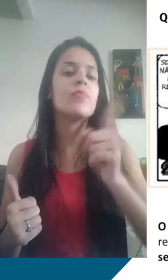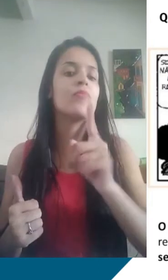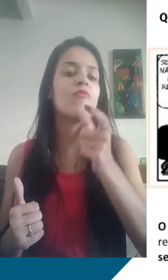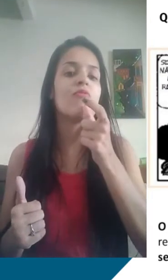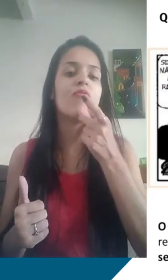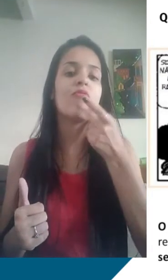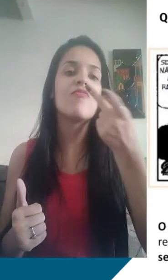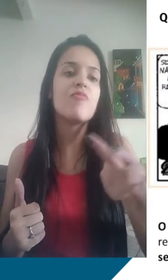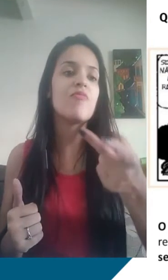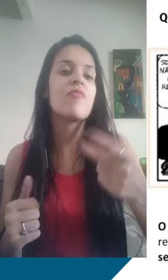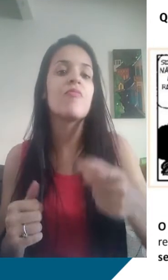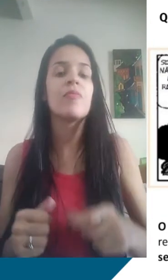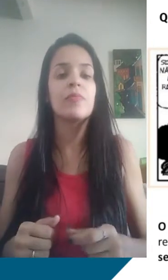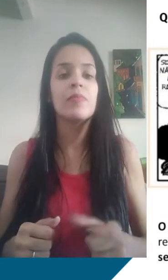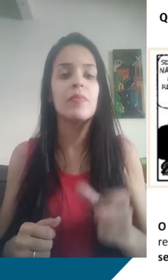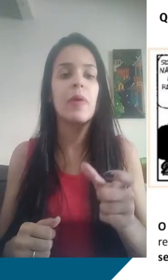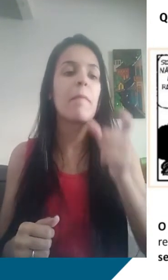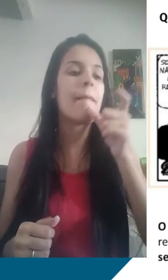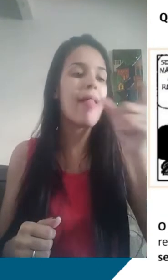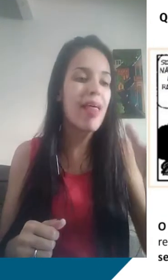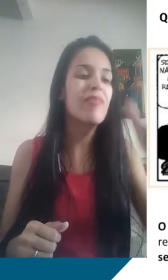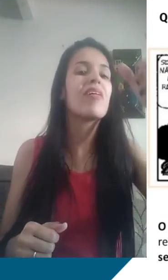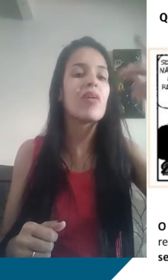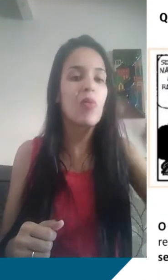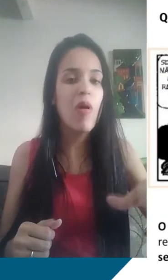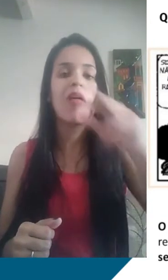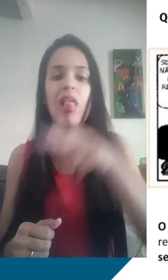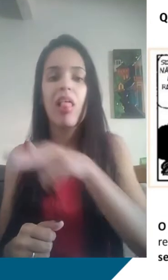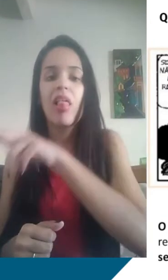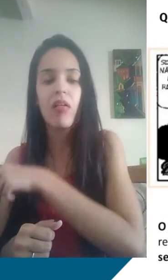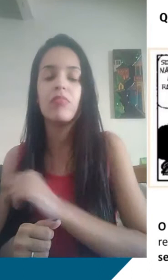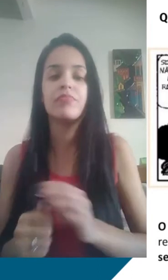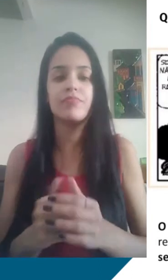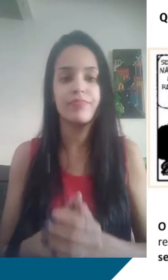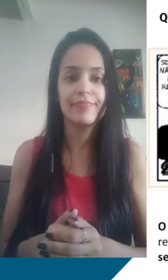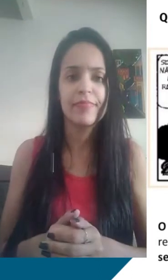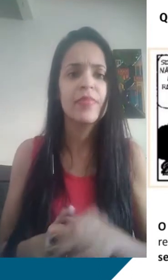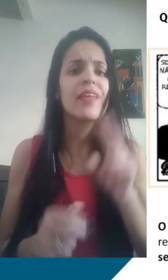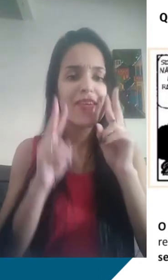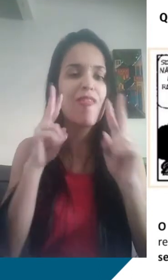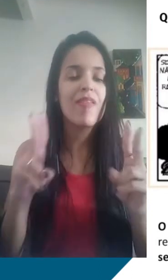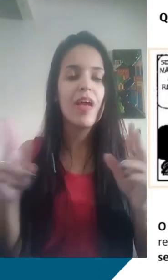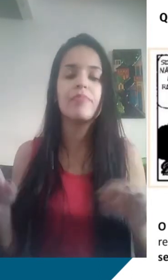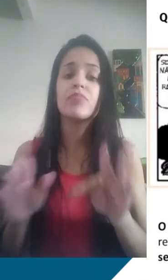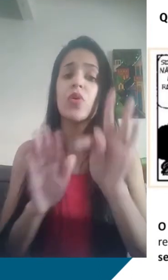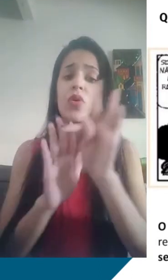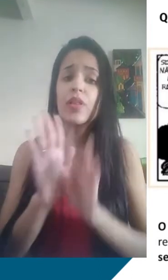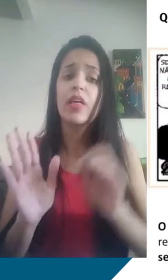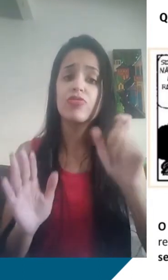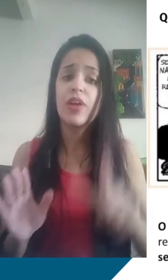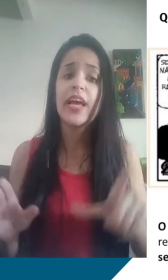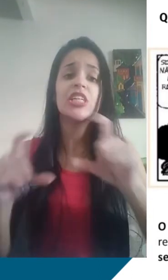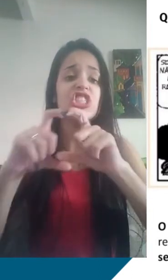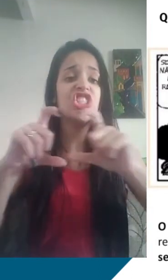Bom, o texto da questão faz parte do gênero tirinha, geralmente publicado em jornais e revistas, também em alguns sites, e que